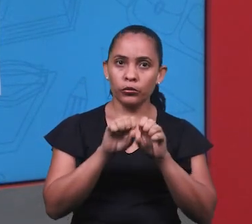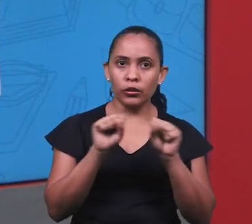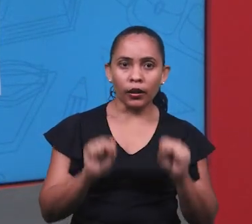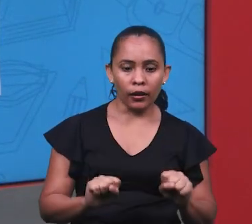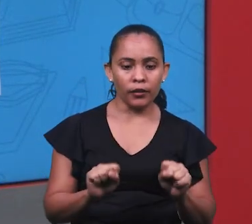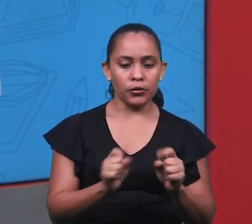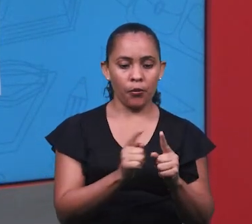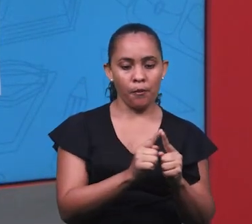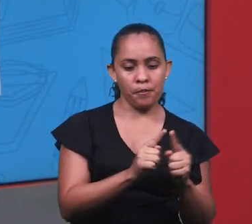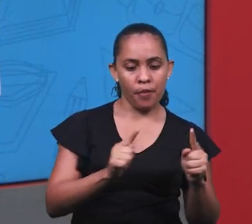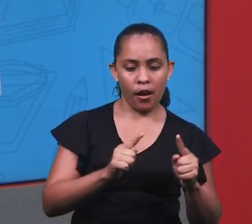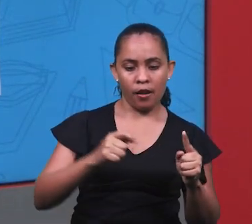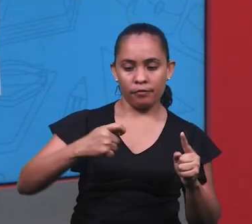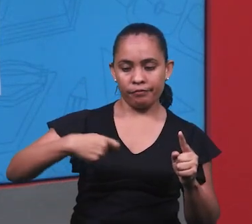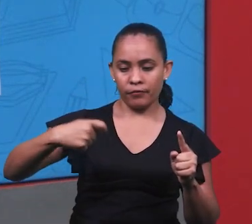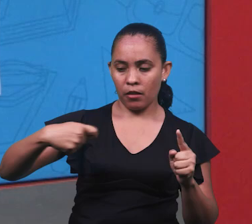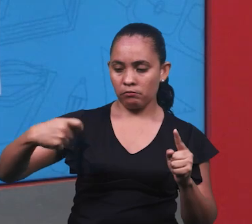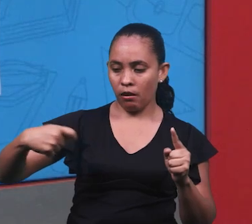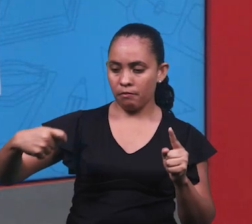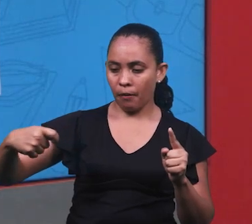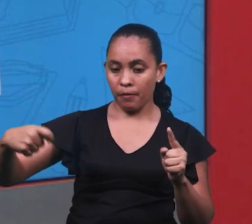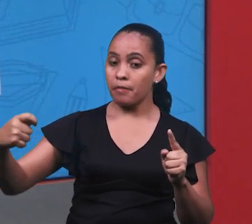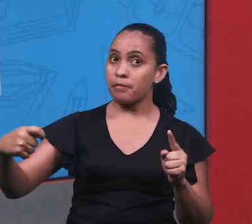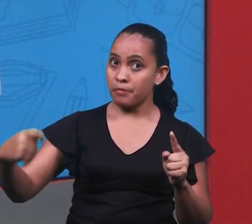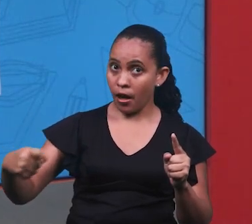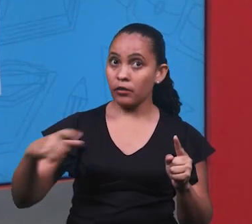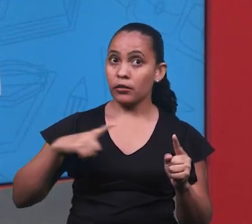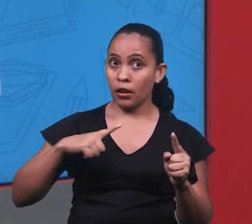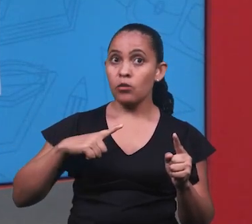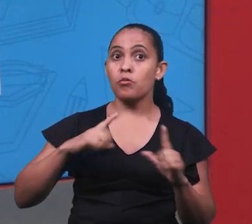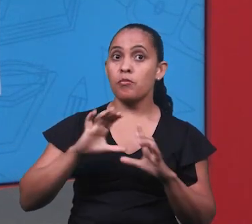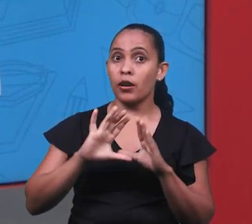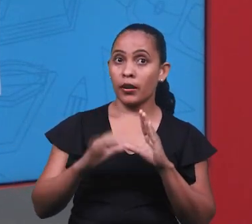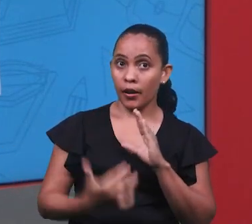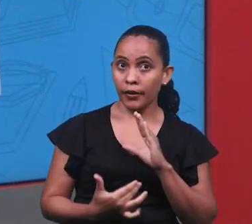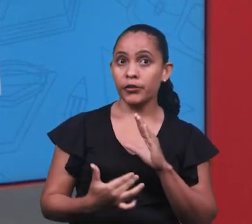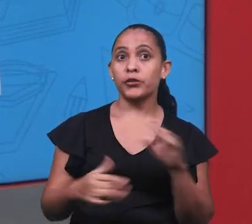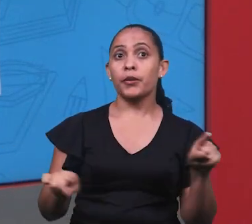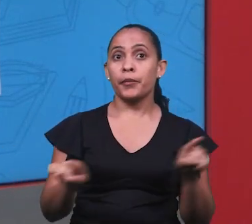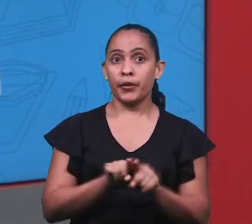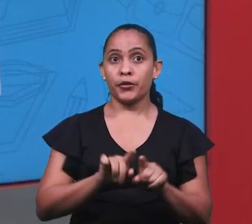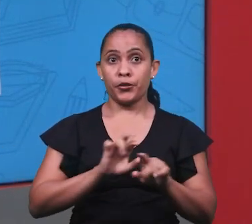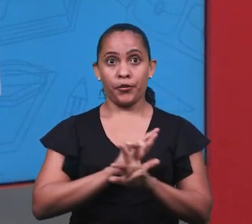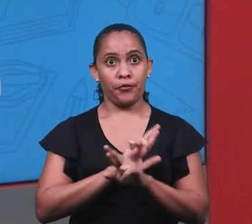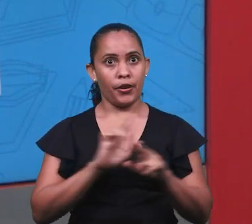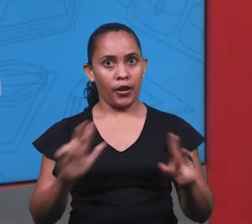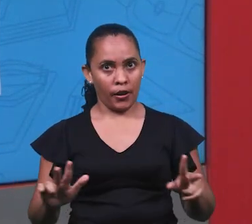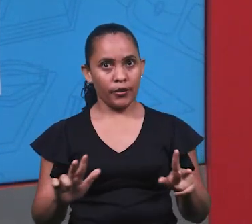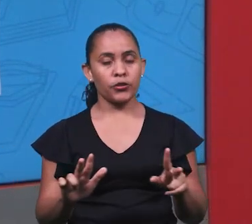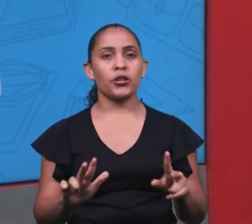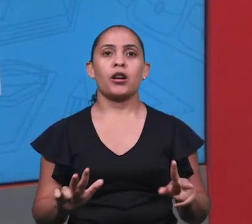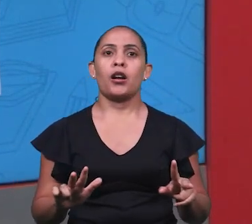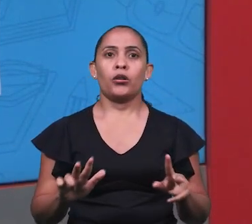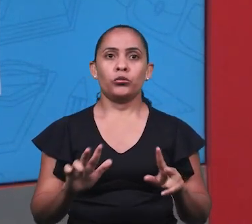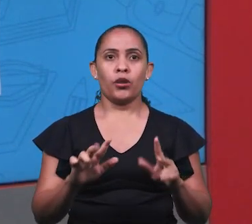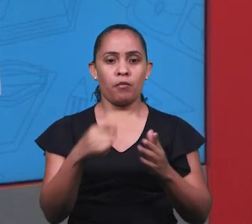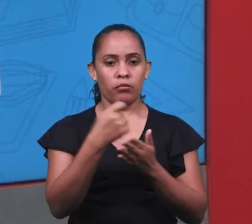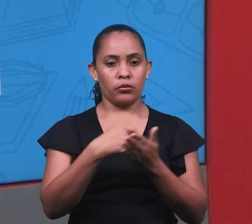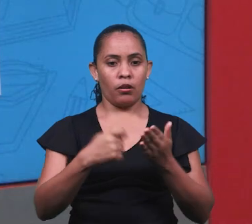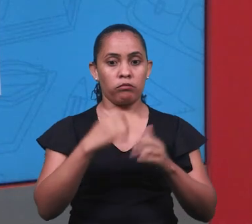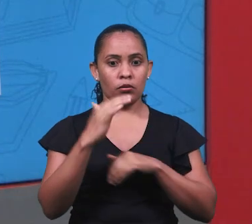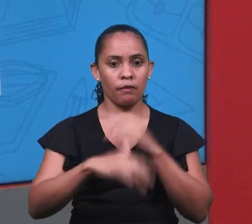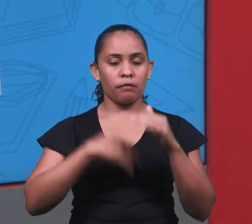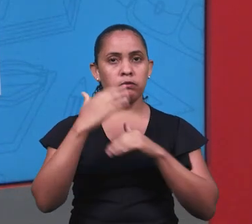parágrafo de introdução, ele tem uma função e uma característica diferente do parágrafo de desenvolvimento. Uma vez um aluno falou assim, Ana Paula, mas eu não